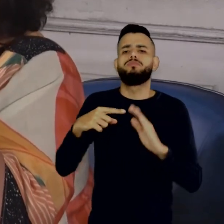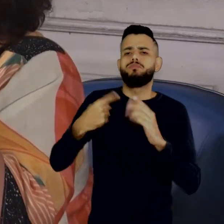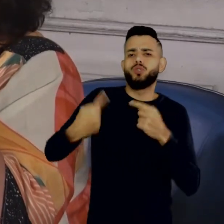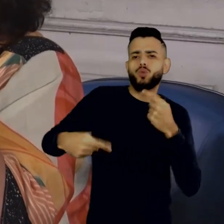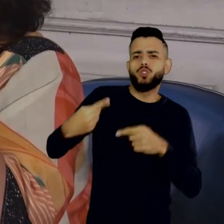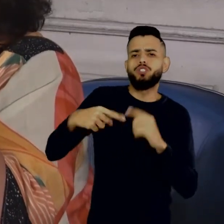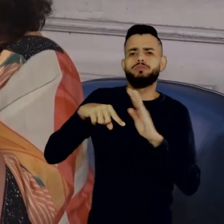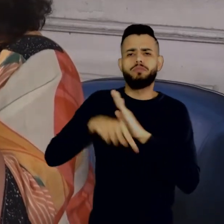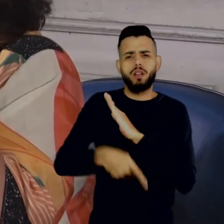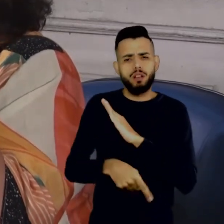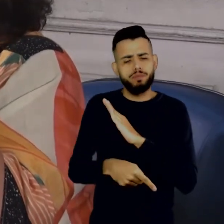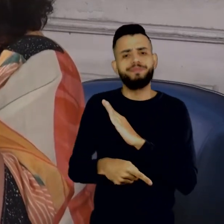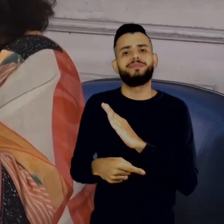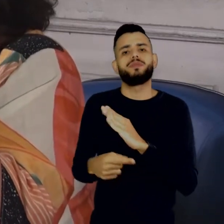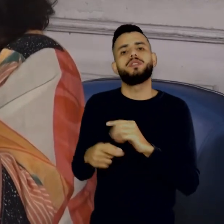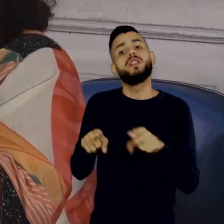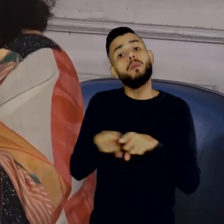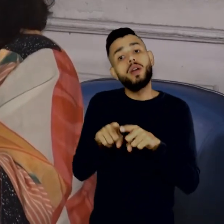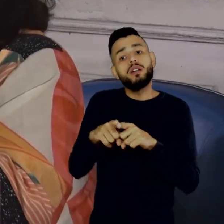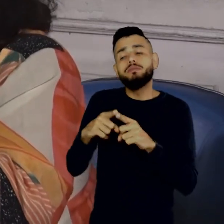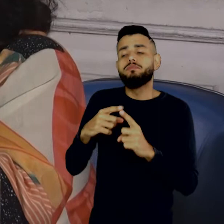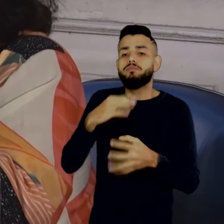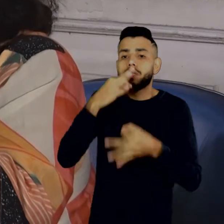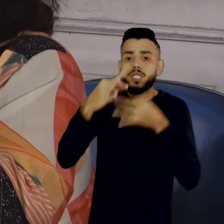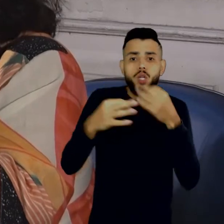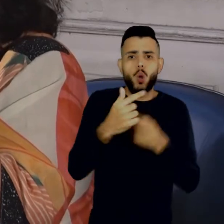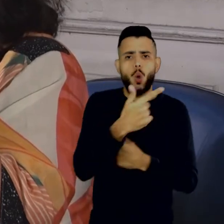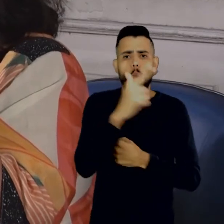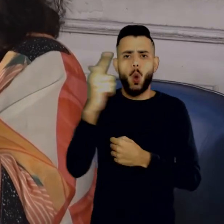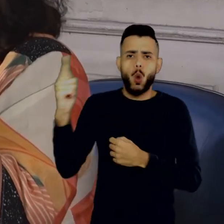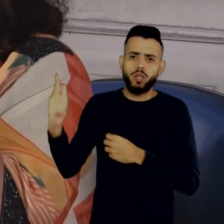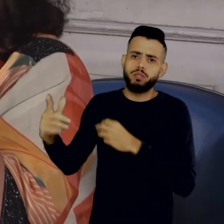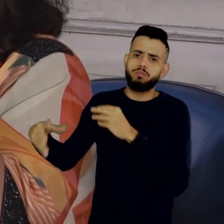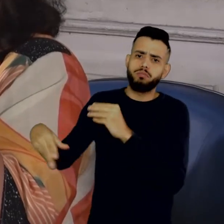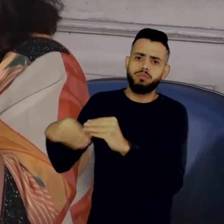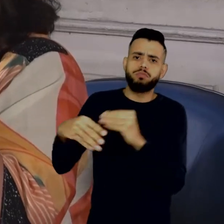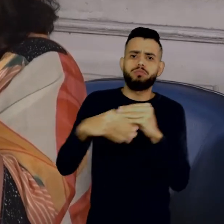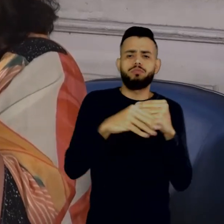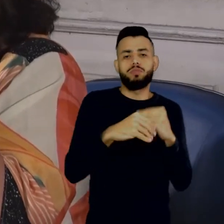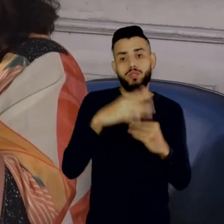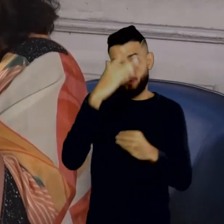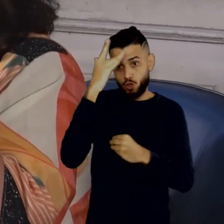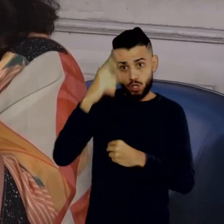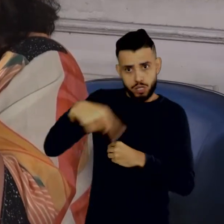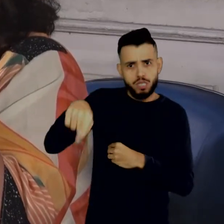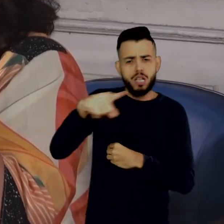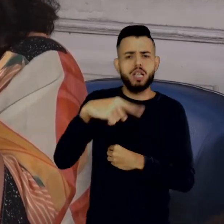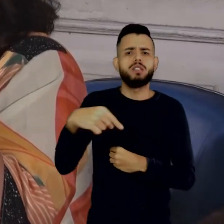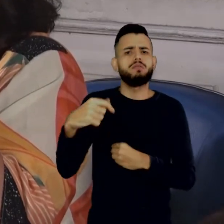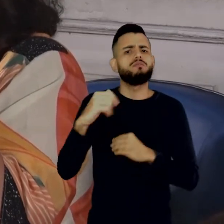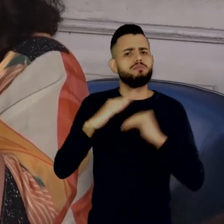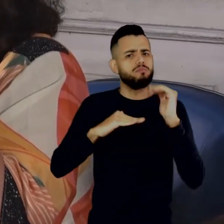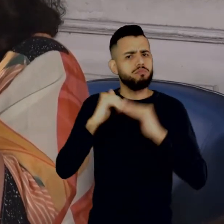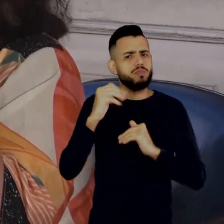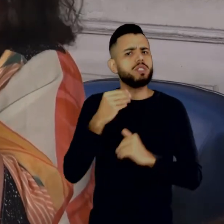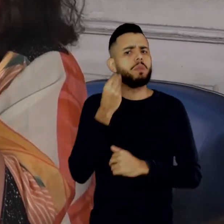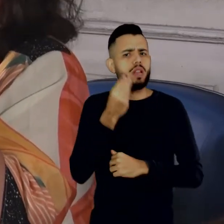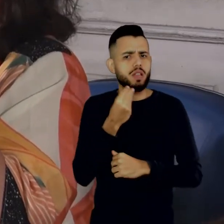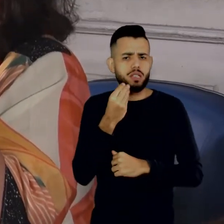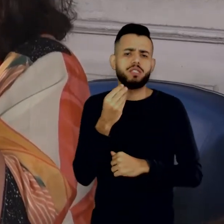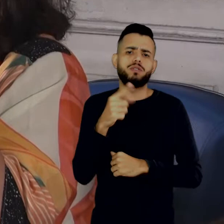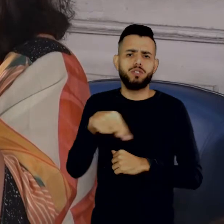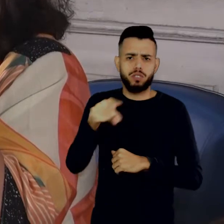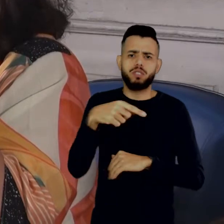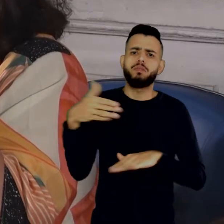outras questões que o público super qualificado aqui presente possa participar também, porque,